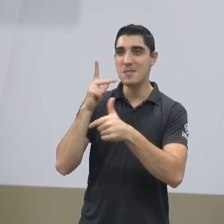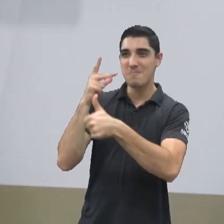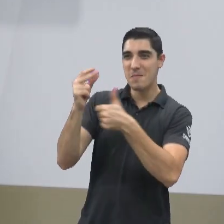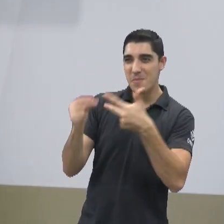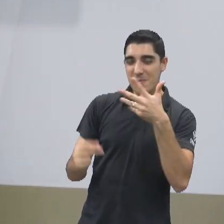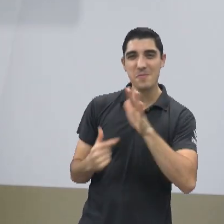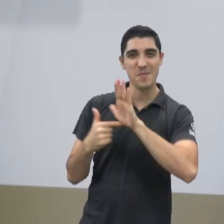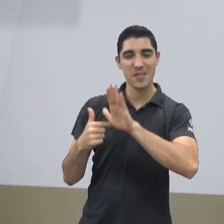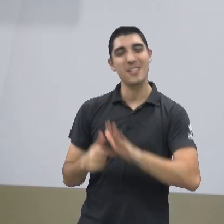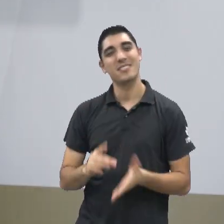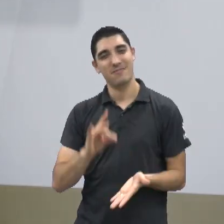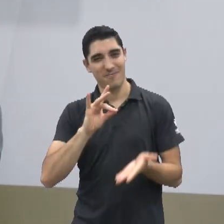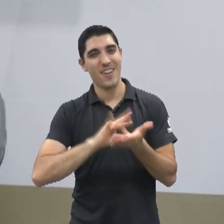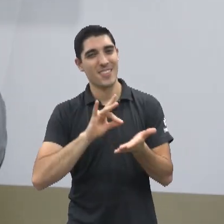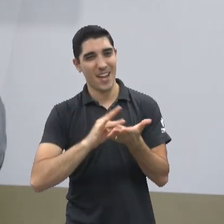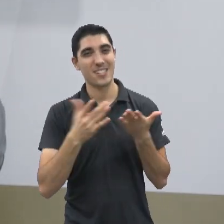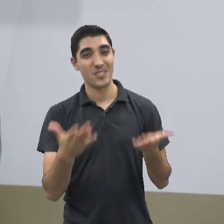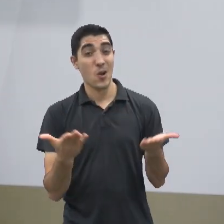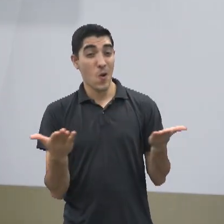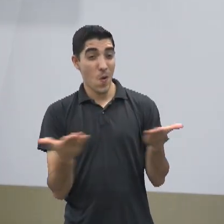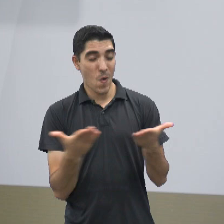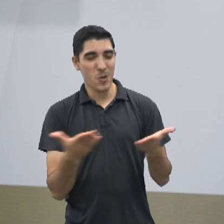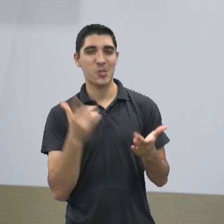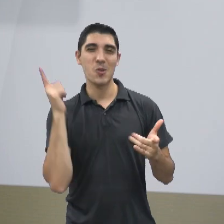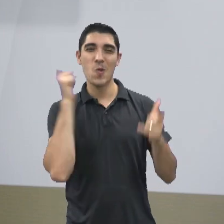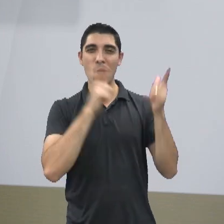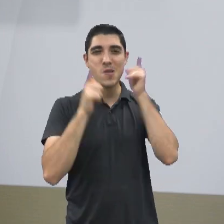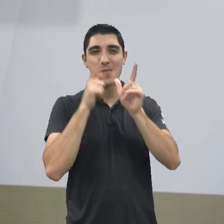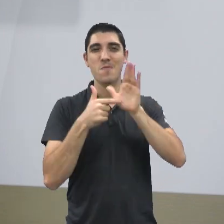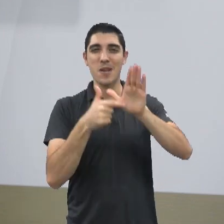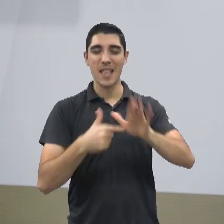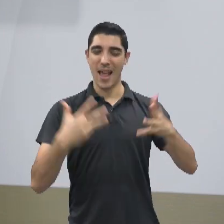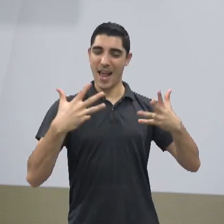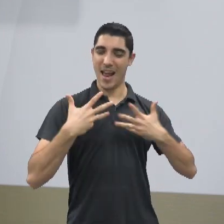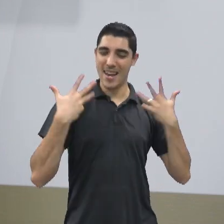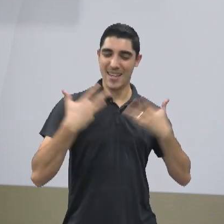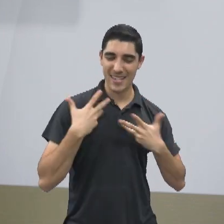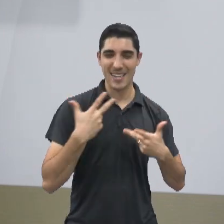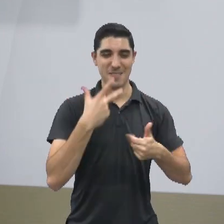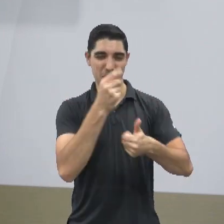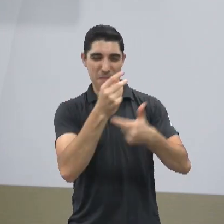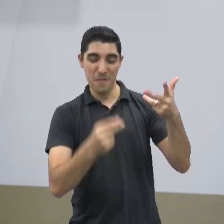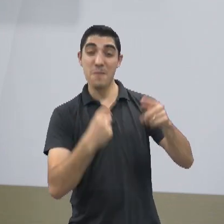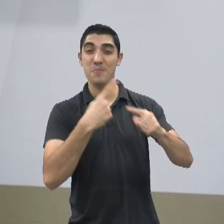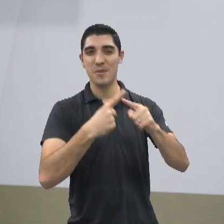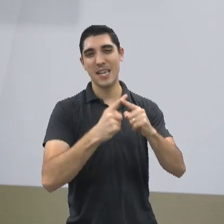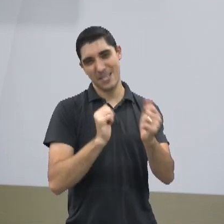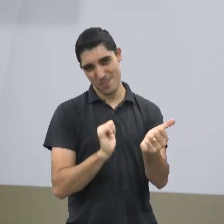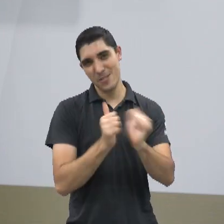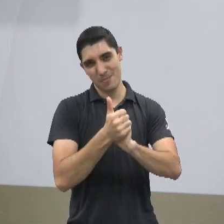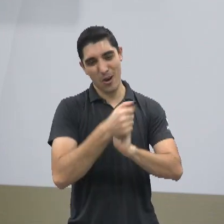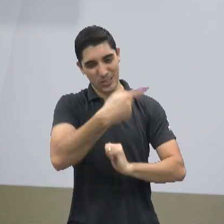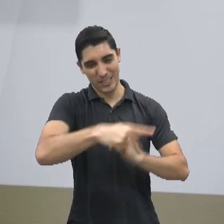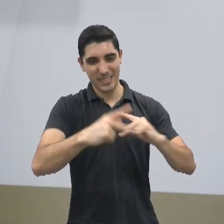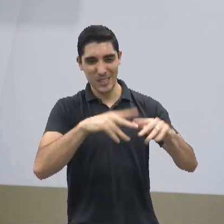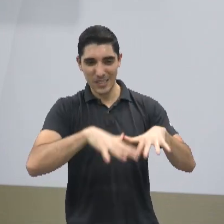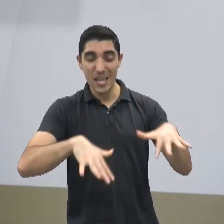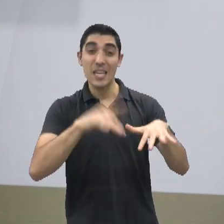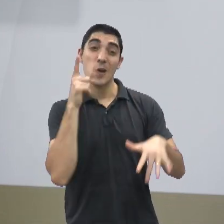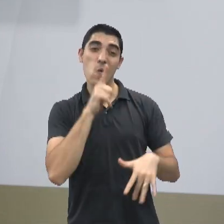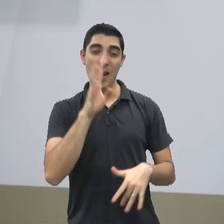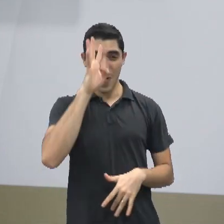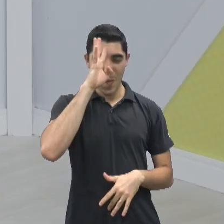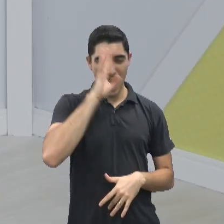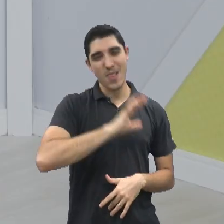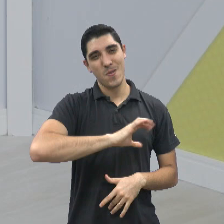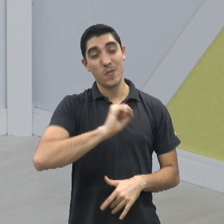hoje o programa ele foi open bar de alegria na questão dos resultados esportivos, né? Para poder terminar bem a quarta-feira e bem pro feriado